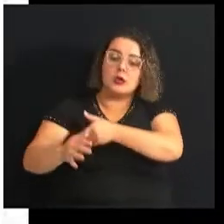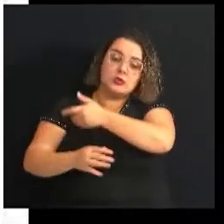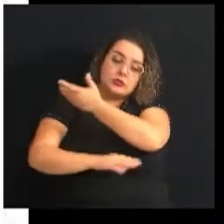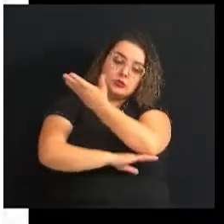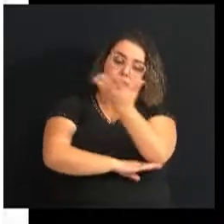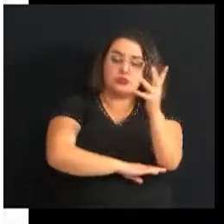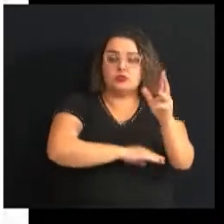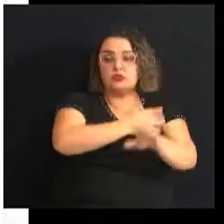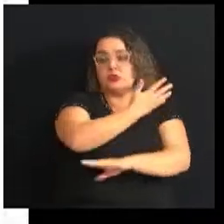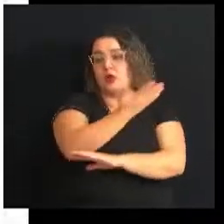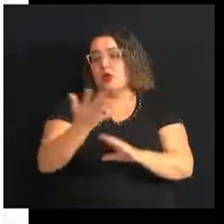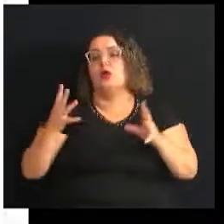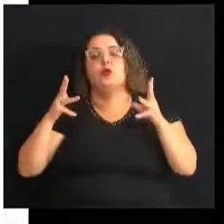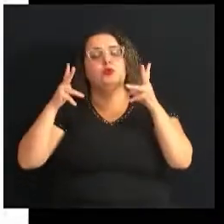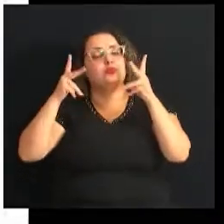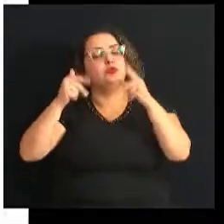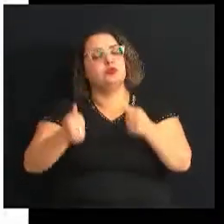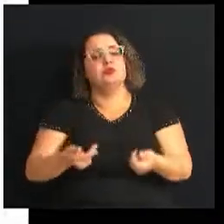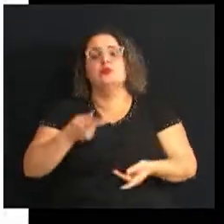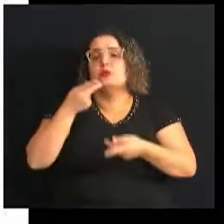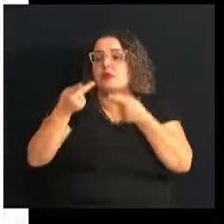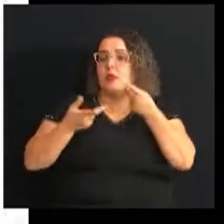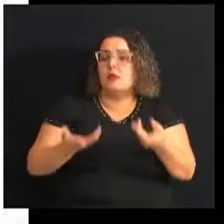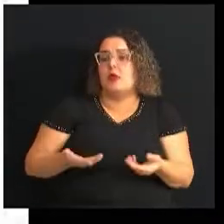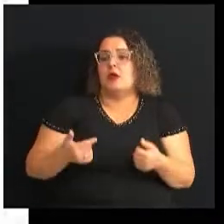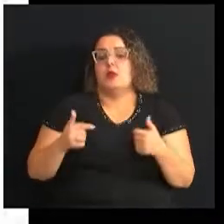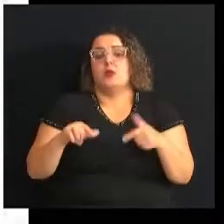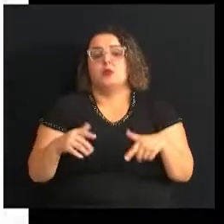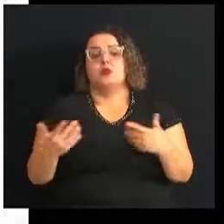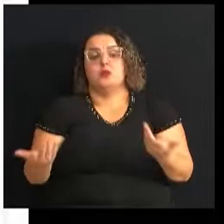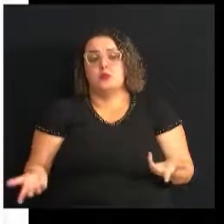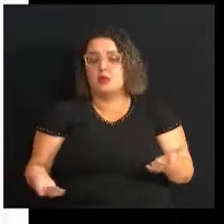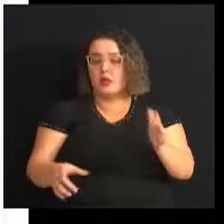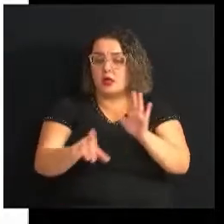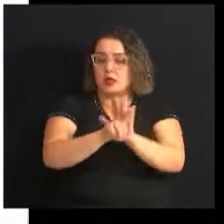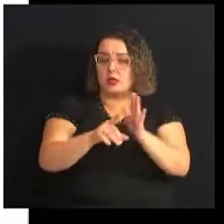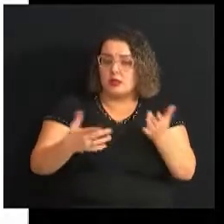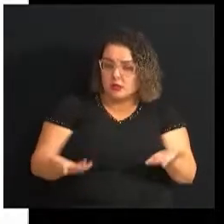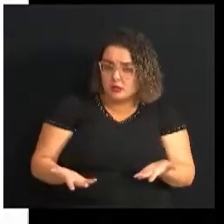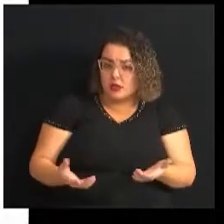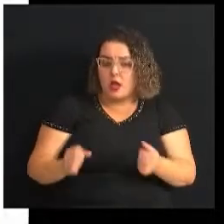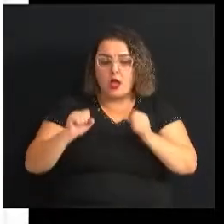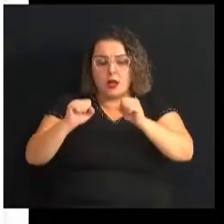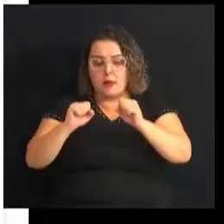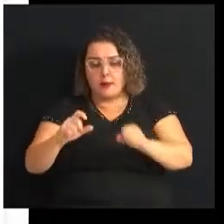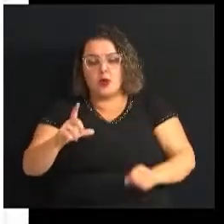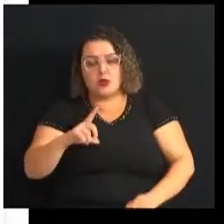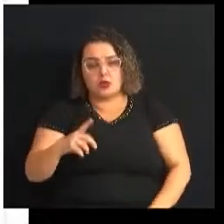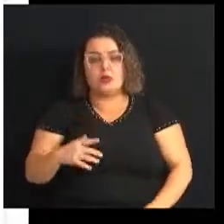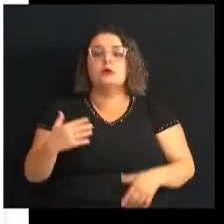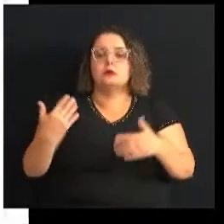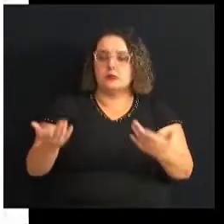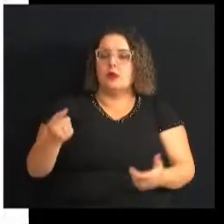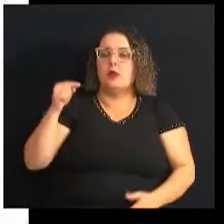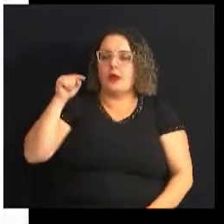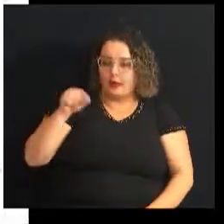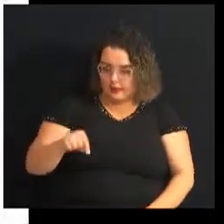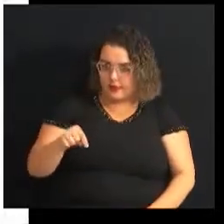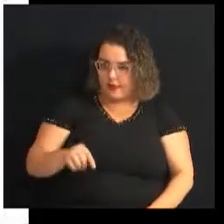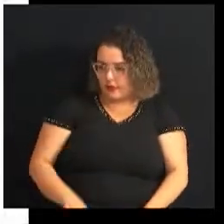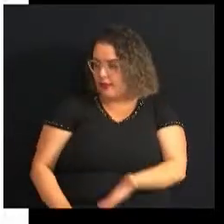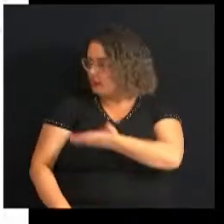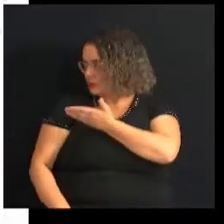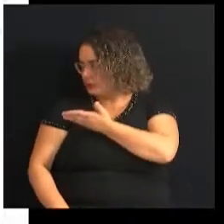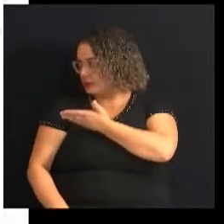ali tudo que você fala, mas de onde foi tirada essa lei? Essa lei pode existir? Então aqui é como se fosse